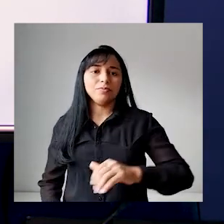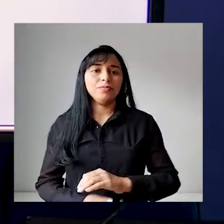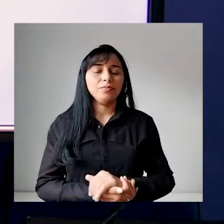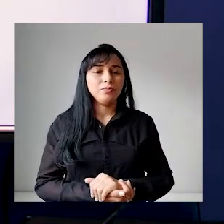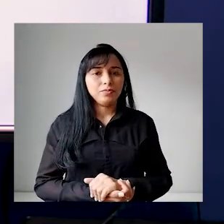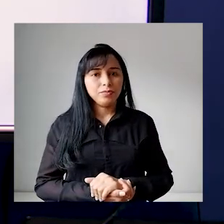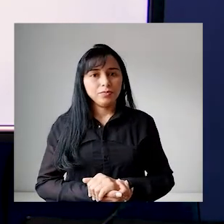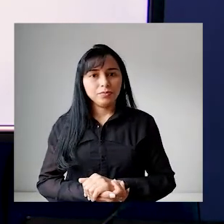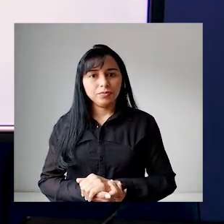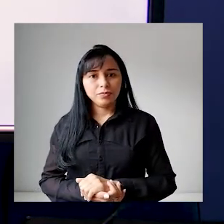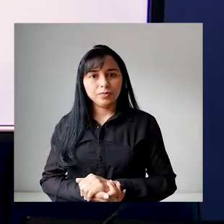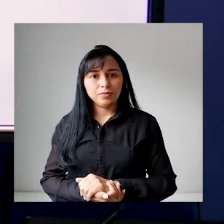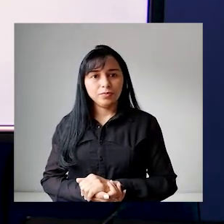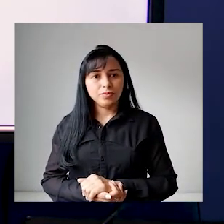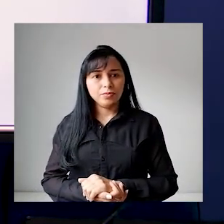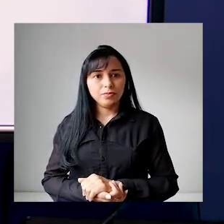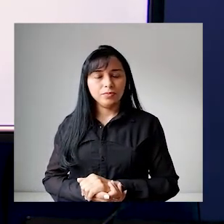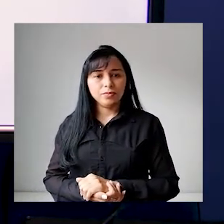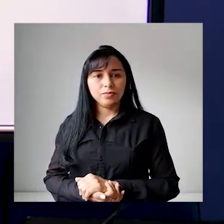11.